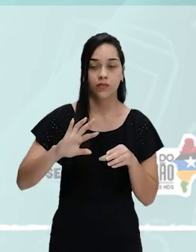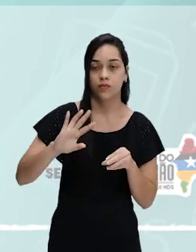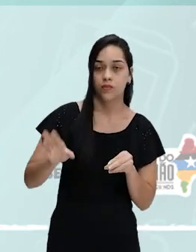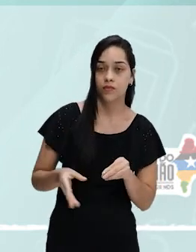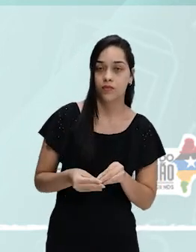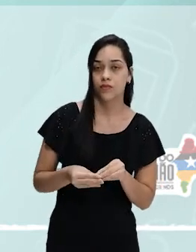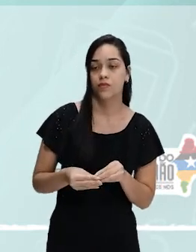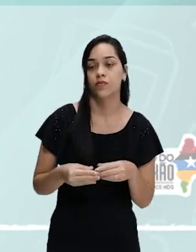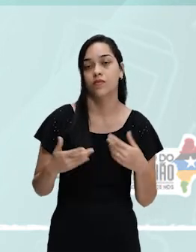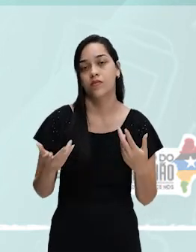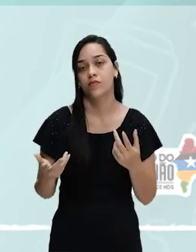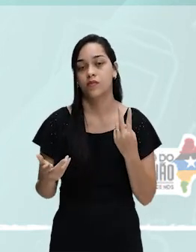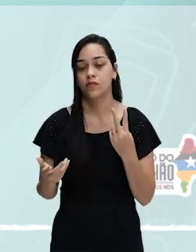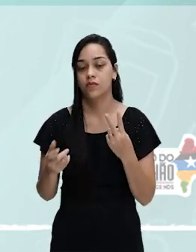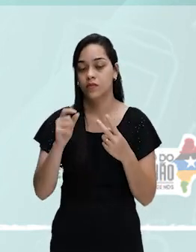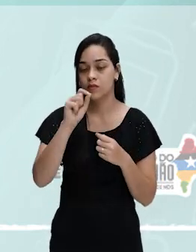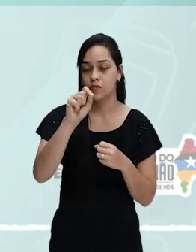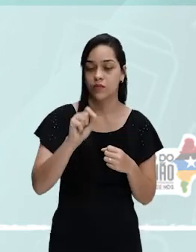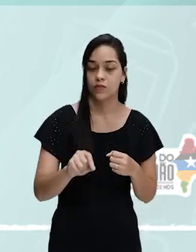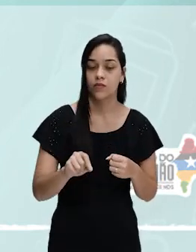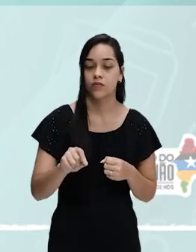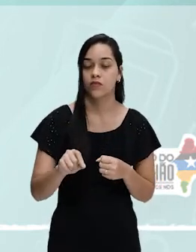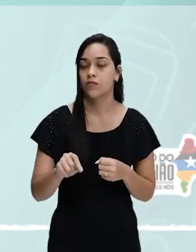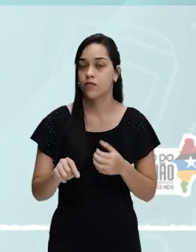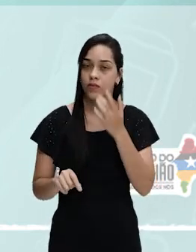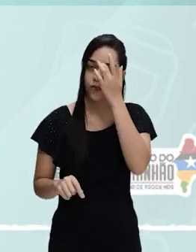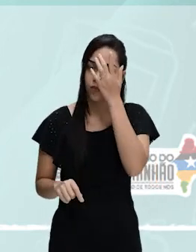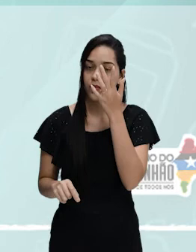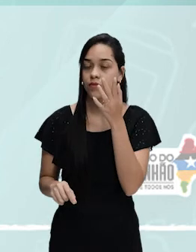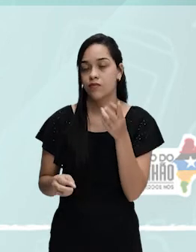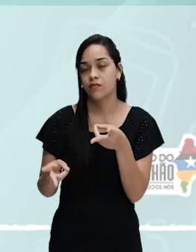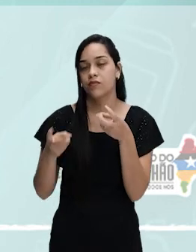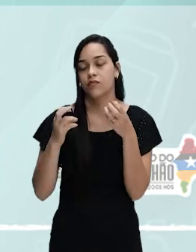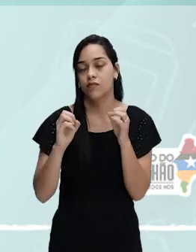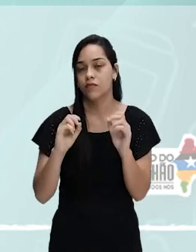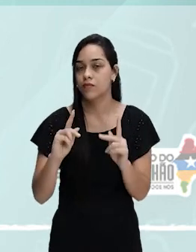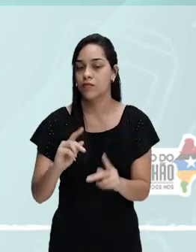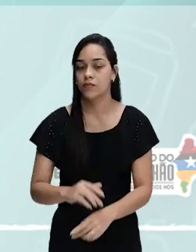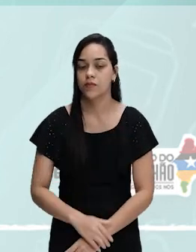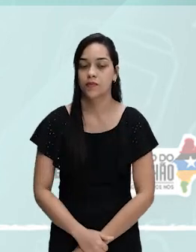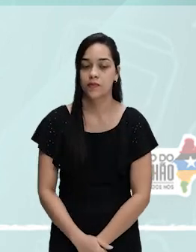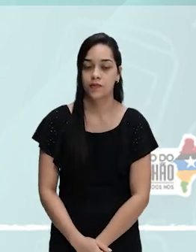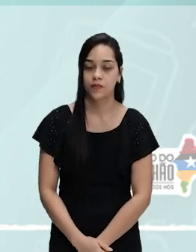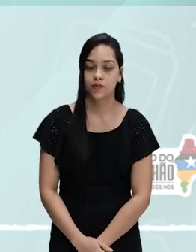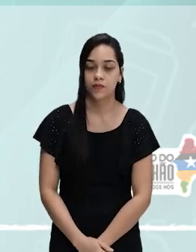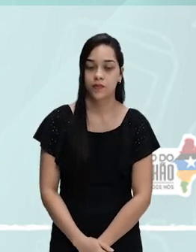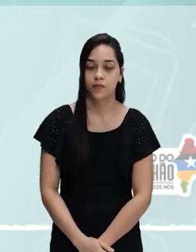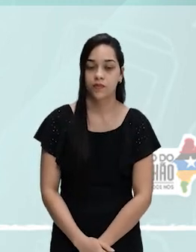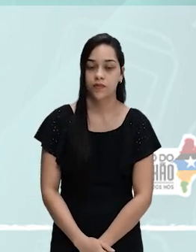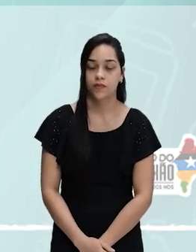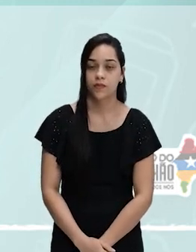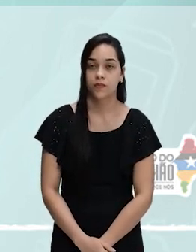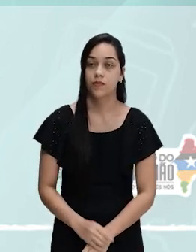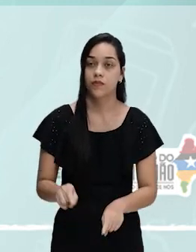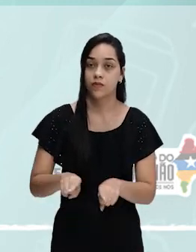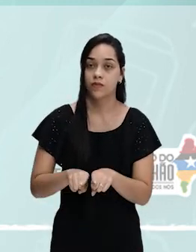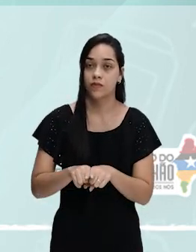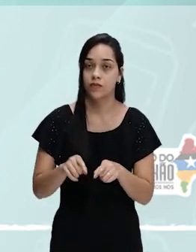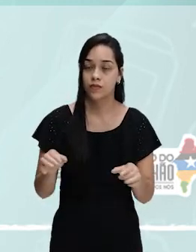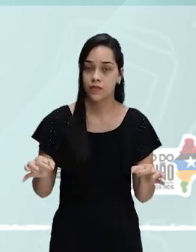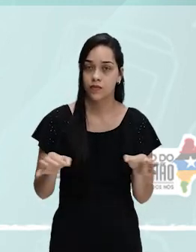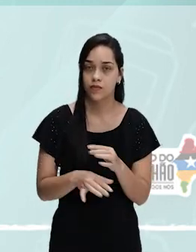uma coisa, 2 pontos, fácil demais de identificar, tá bom? E ainda, para